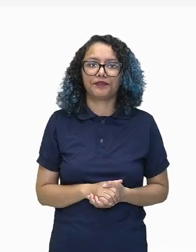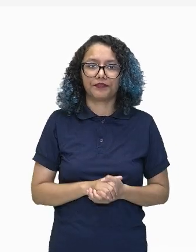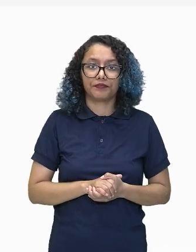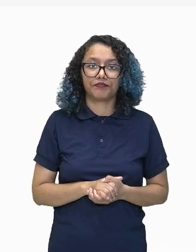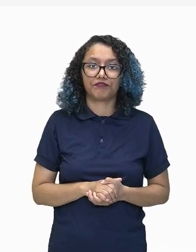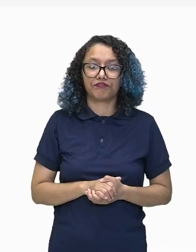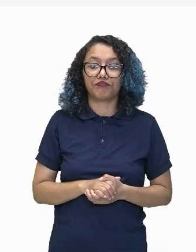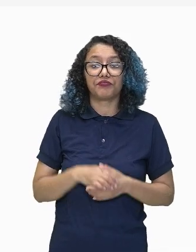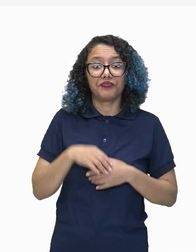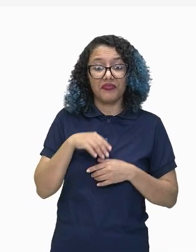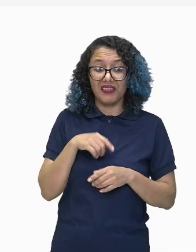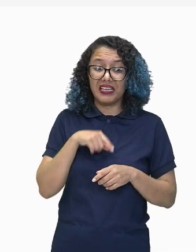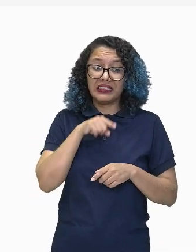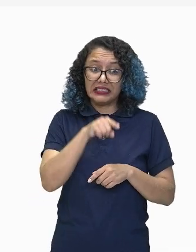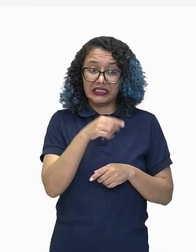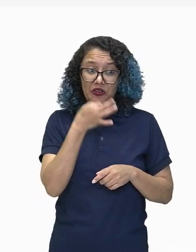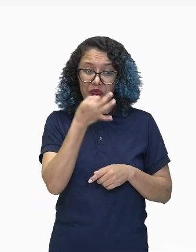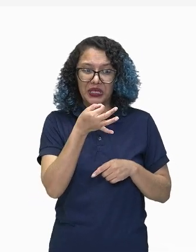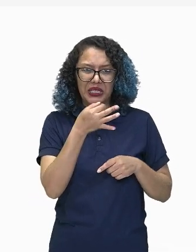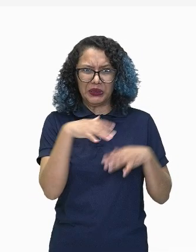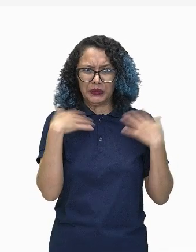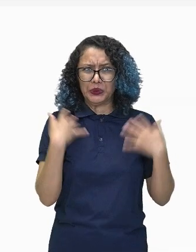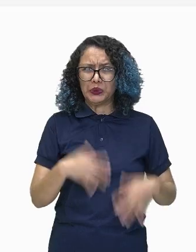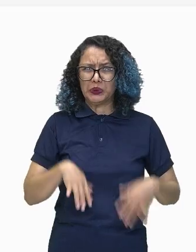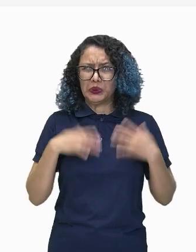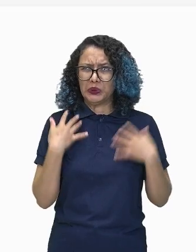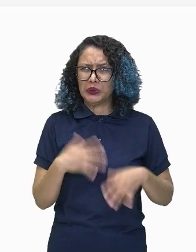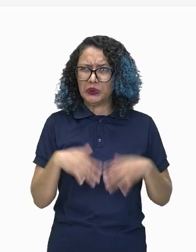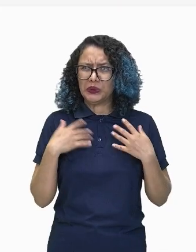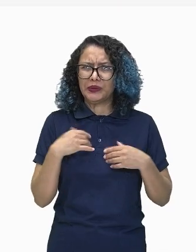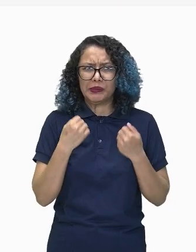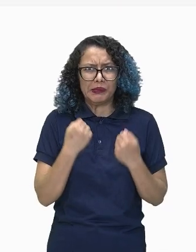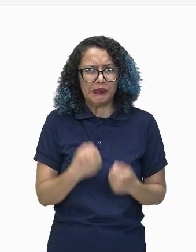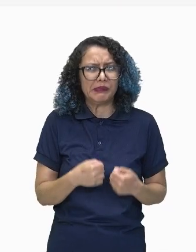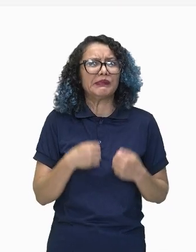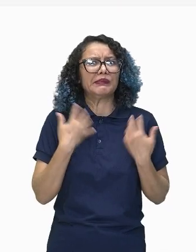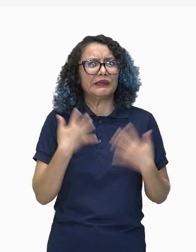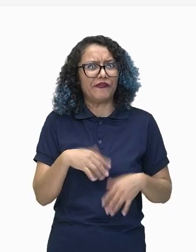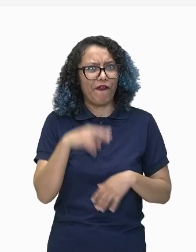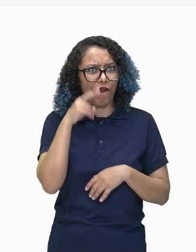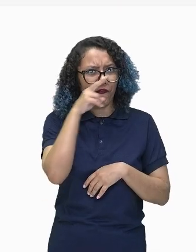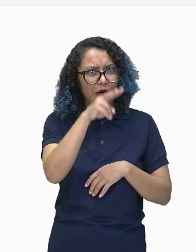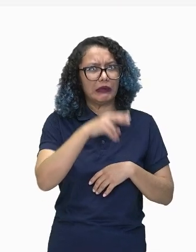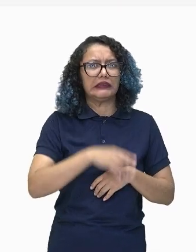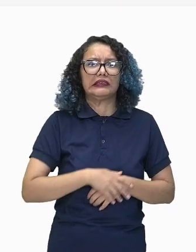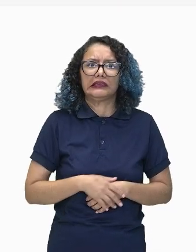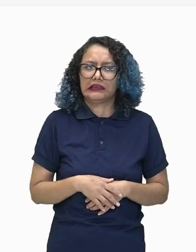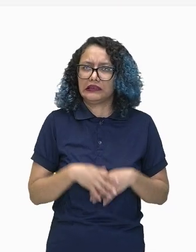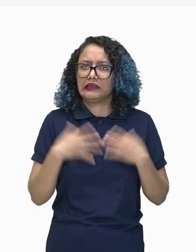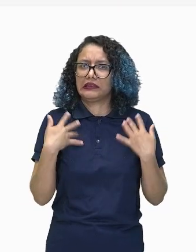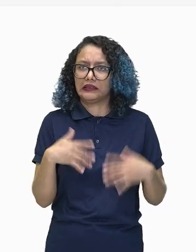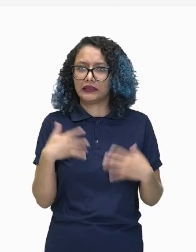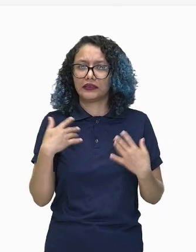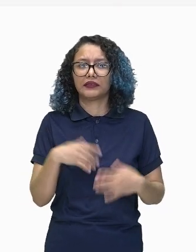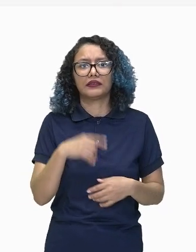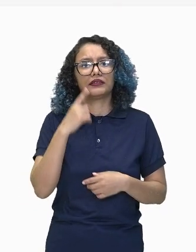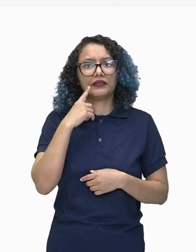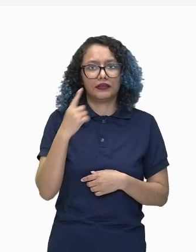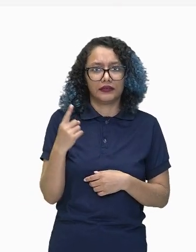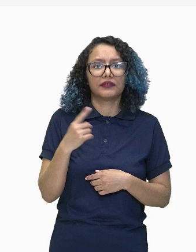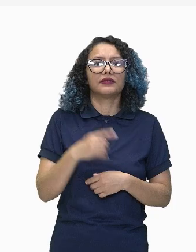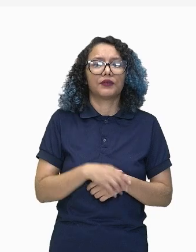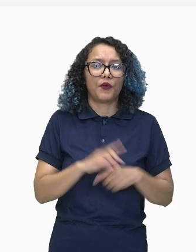Esse comentário foi pesado. Então, ele tem esse sentido aqui, né? That comment was savage. Então, esse comentário